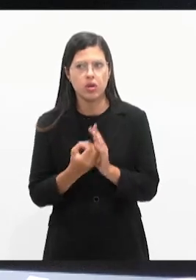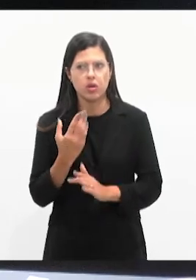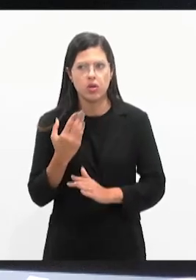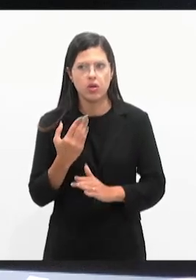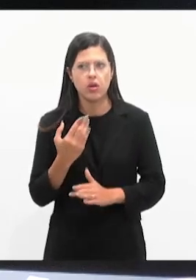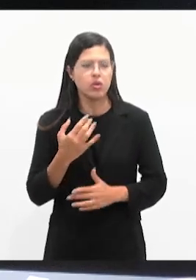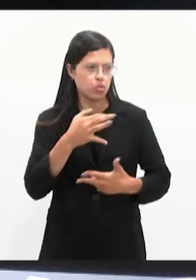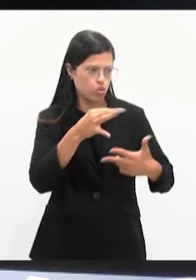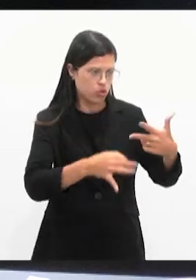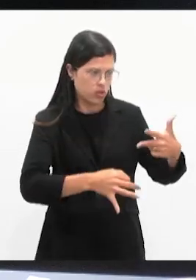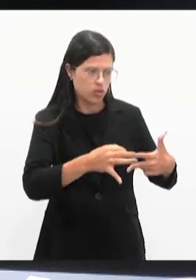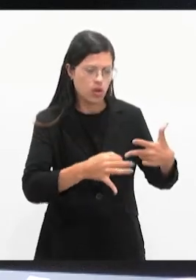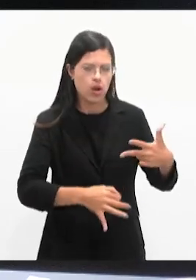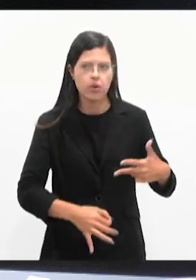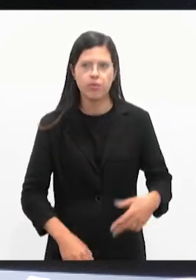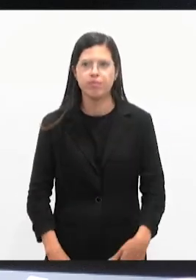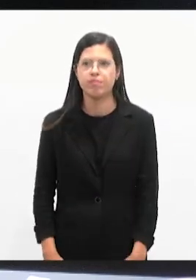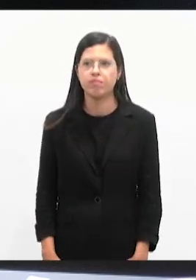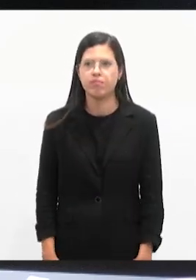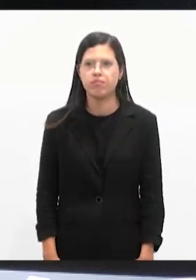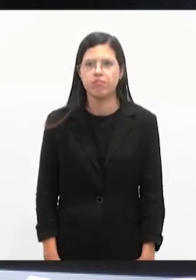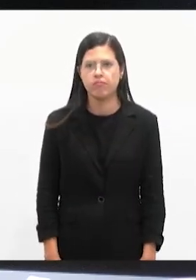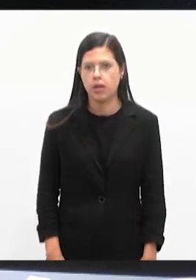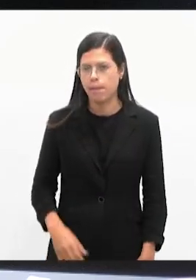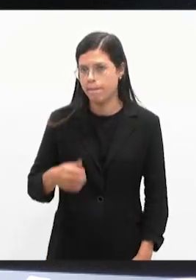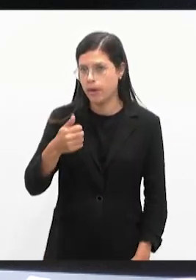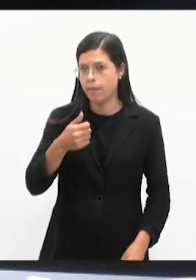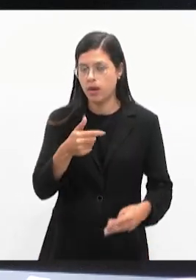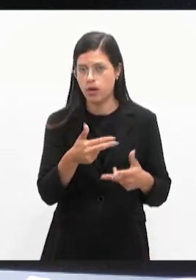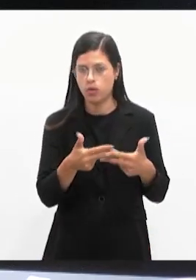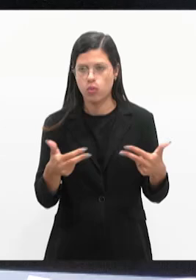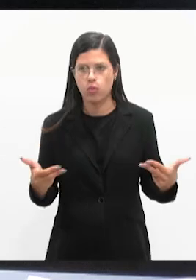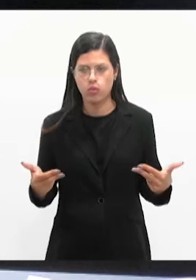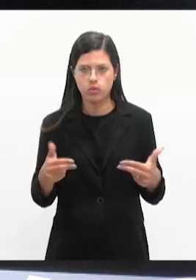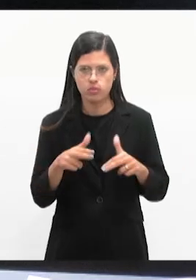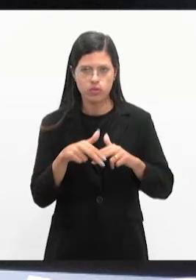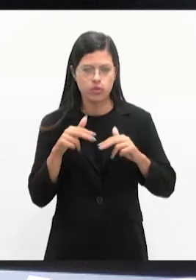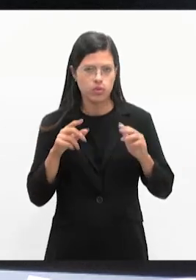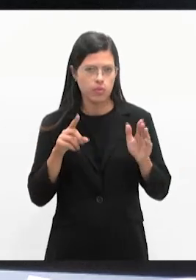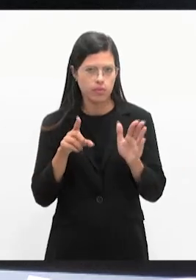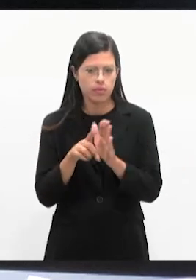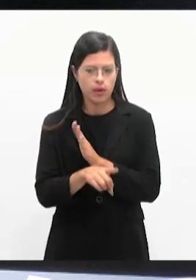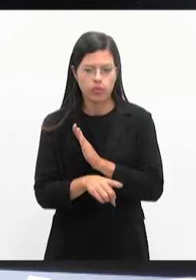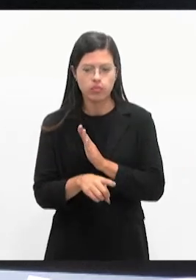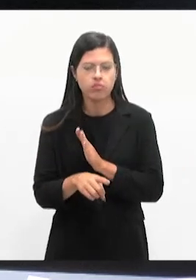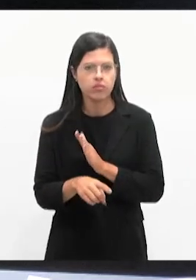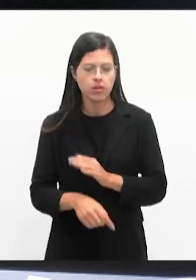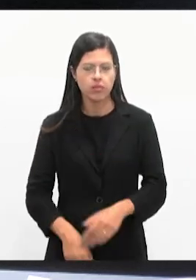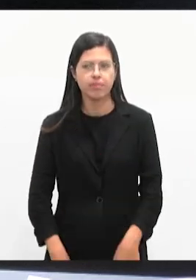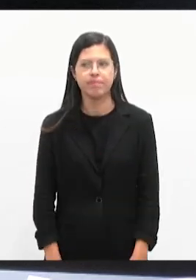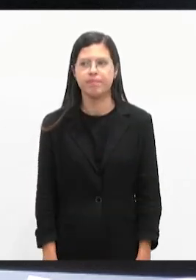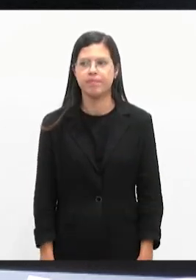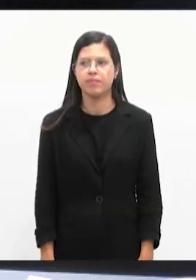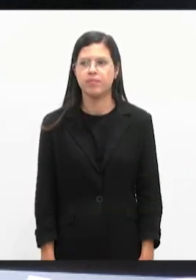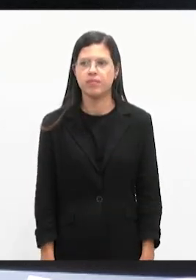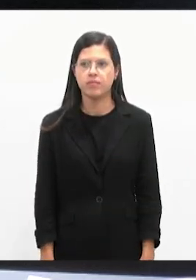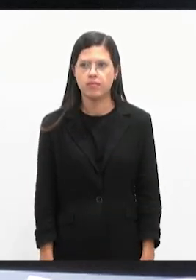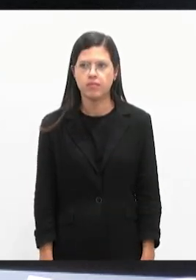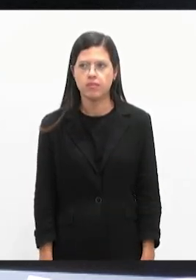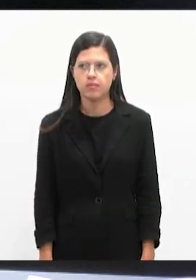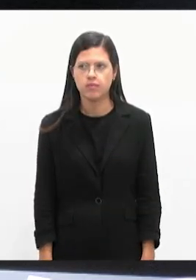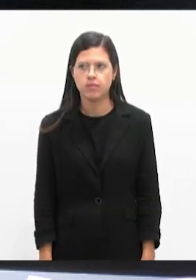Judiciário. Então, este é o primeiro ponto. Por isso que eu estou fazendo a pergunta. Este é o Oi? primeiro ponto.